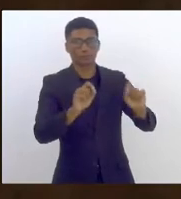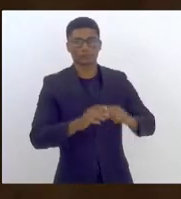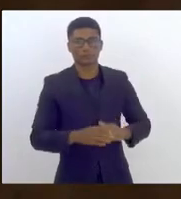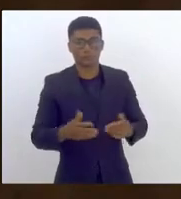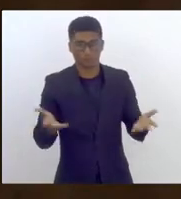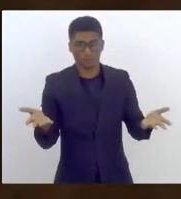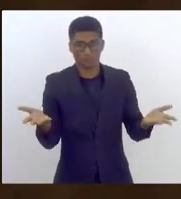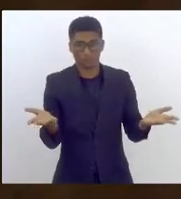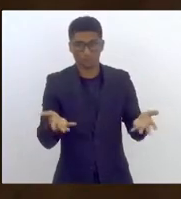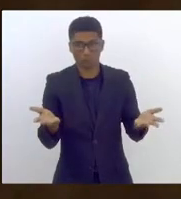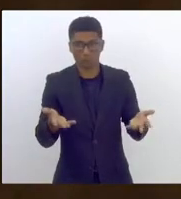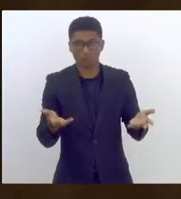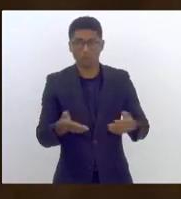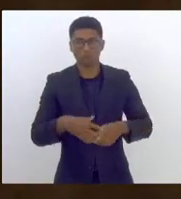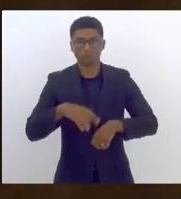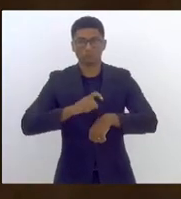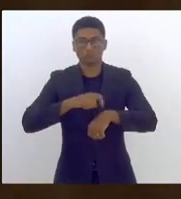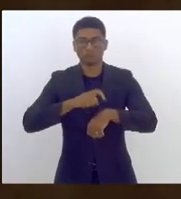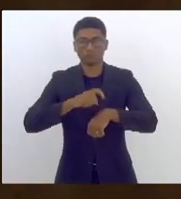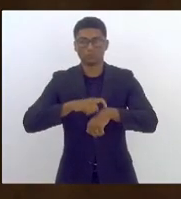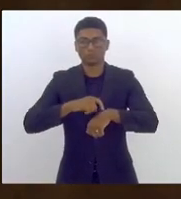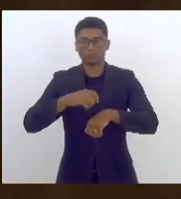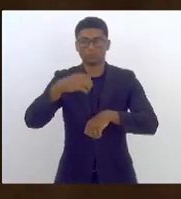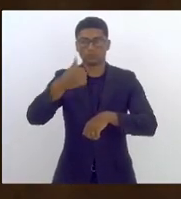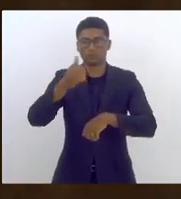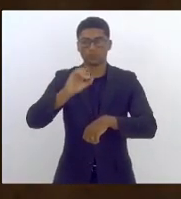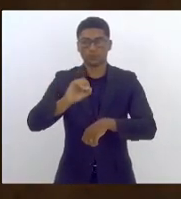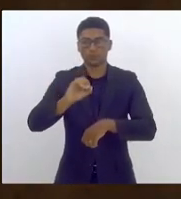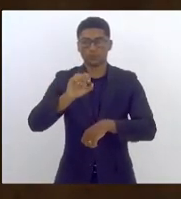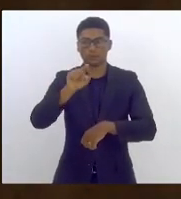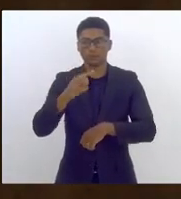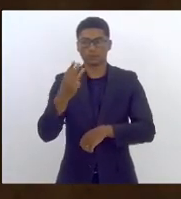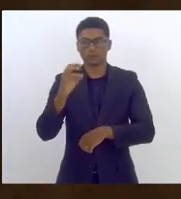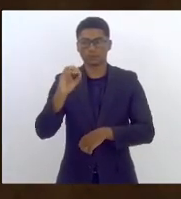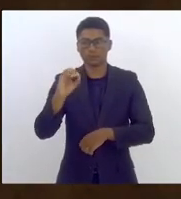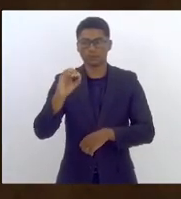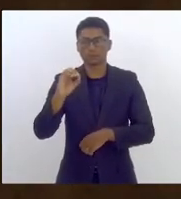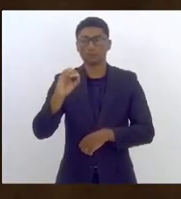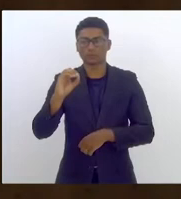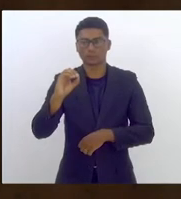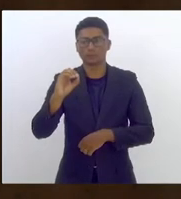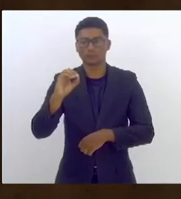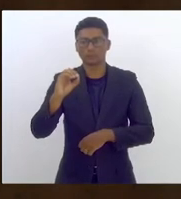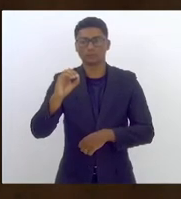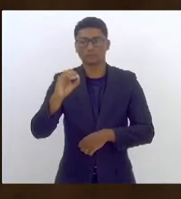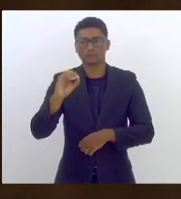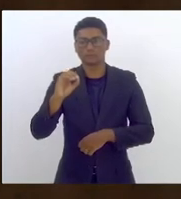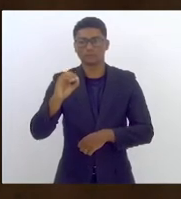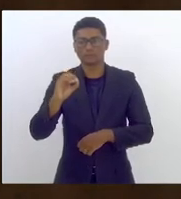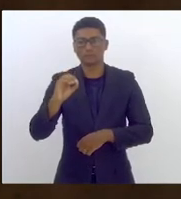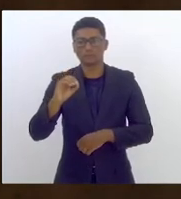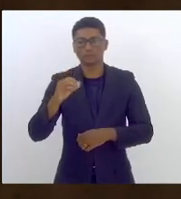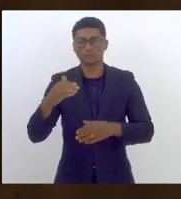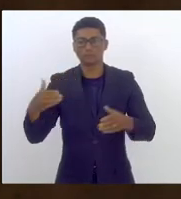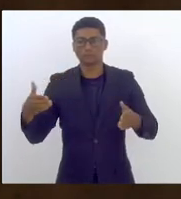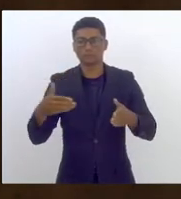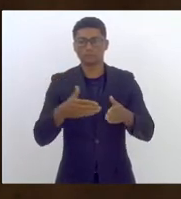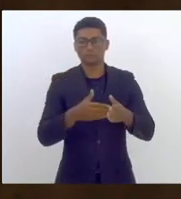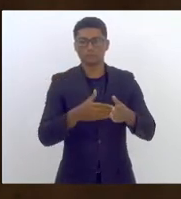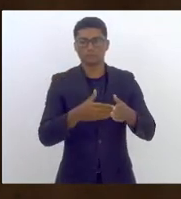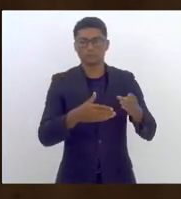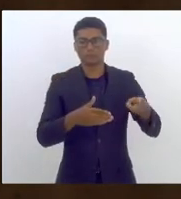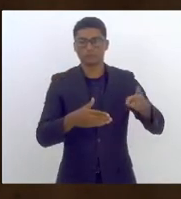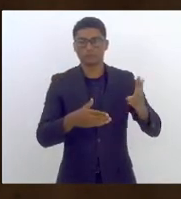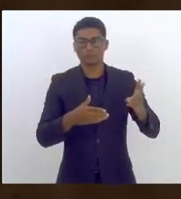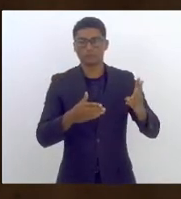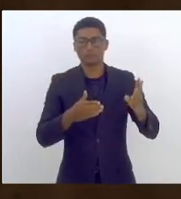hoje às 10 horas e trinta minutos tendo centro concluído às 13 horas fizemos